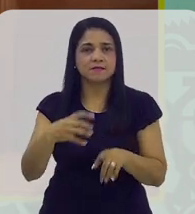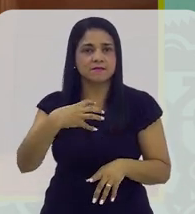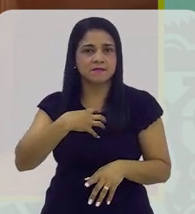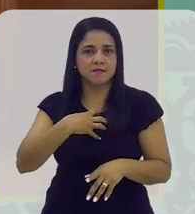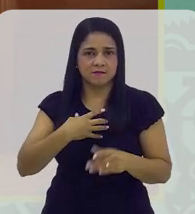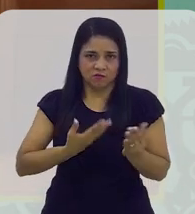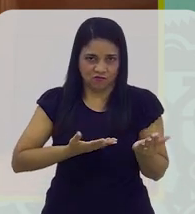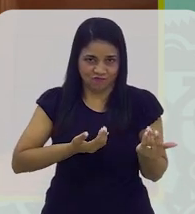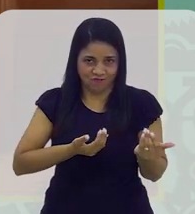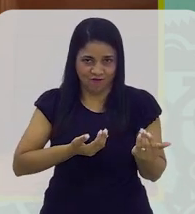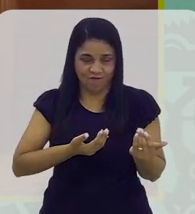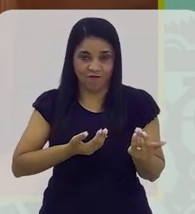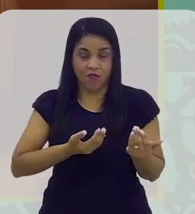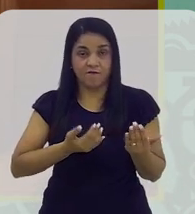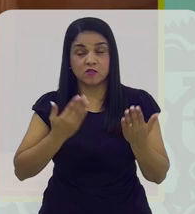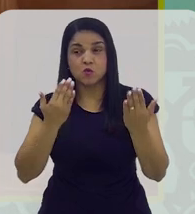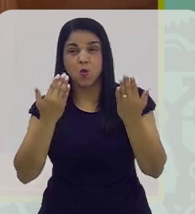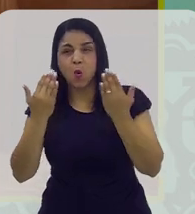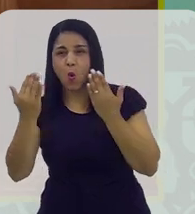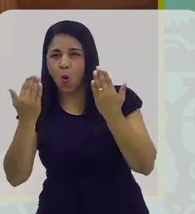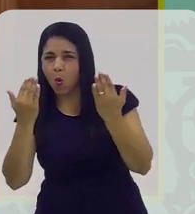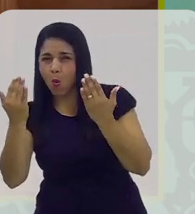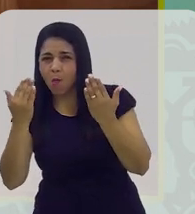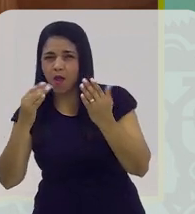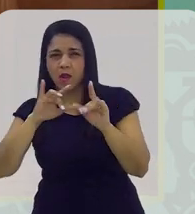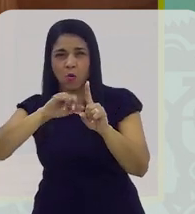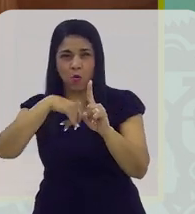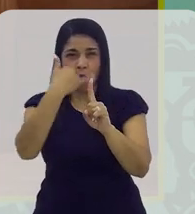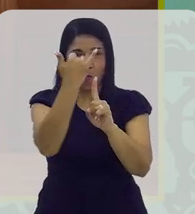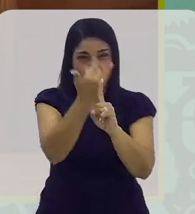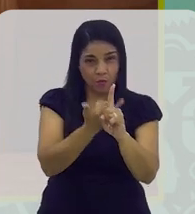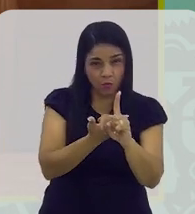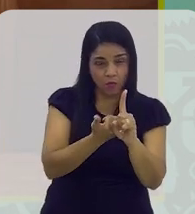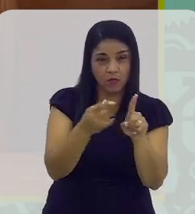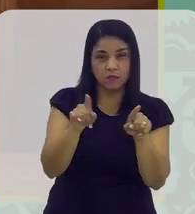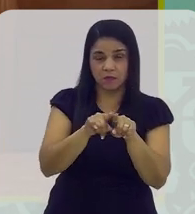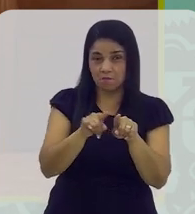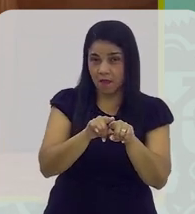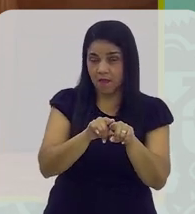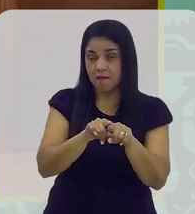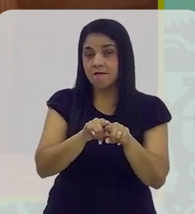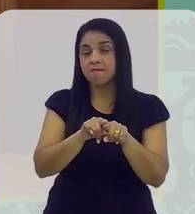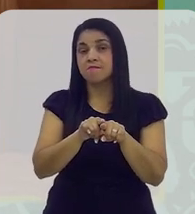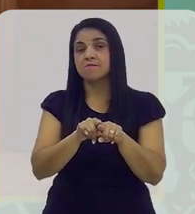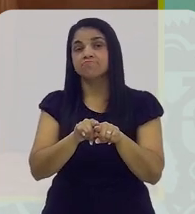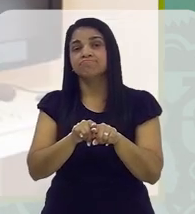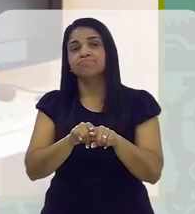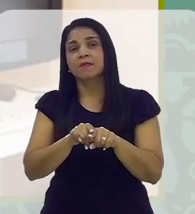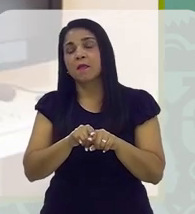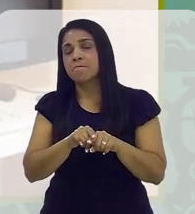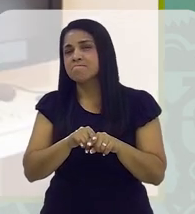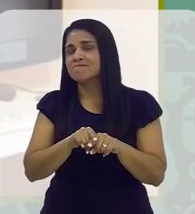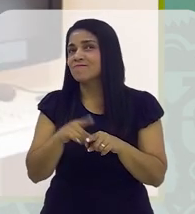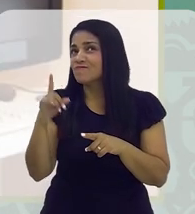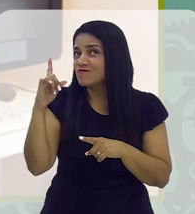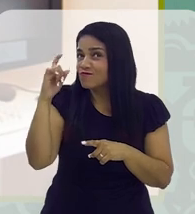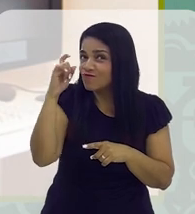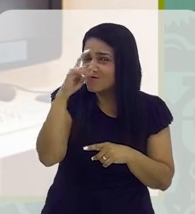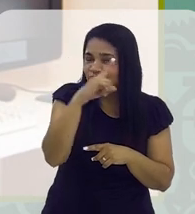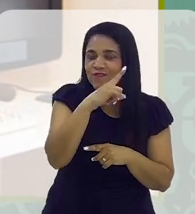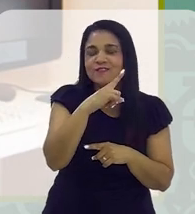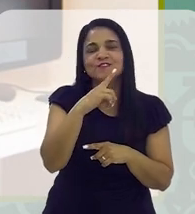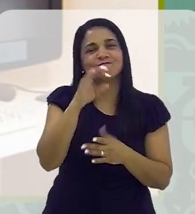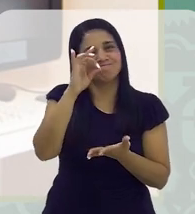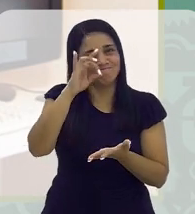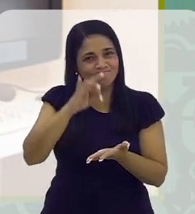pessoas acabam querendo fazer uma comparação direta com o bullying, com o cyberbullying, mas isso é muito mais